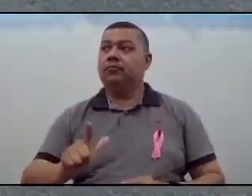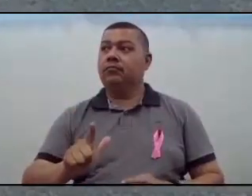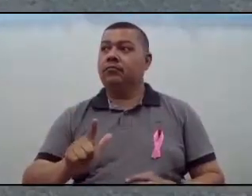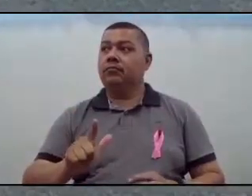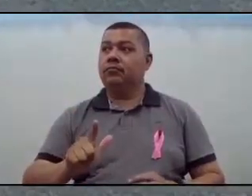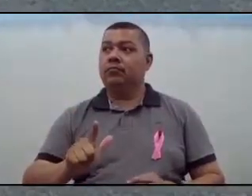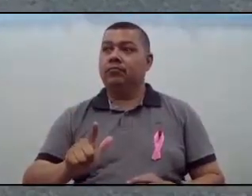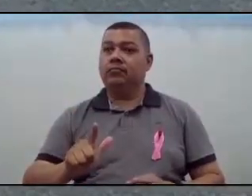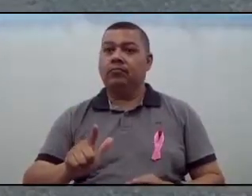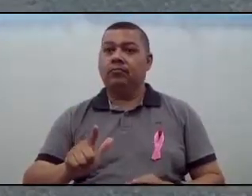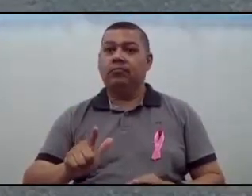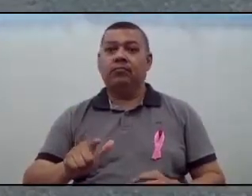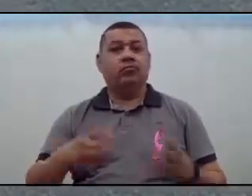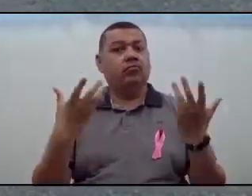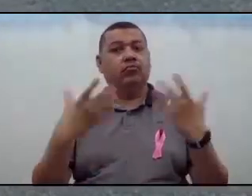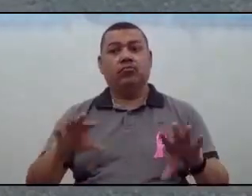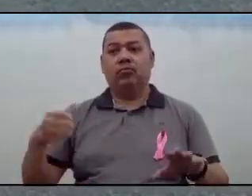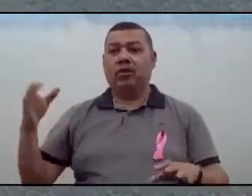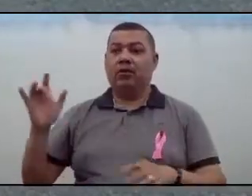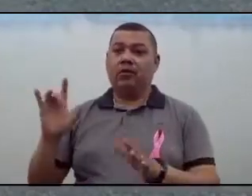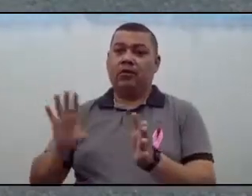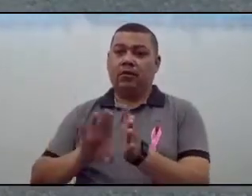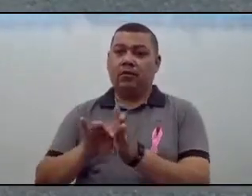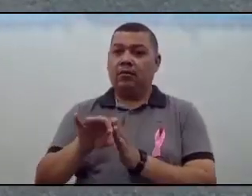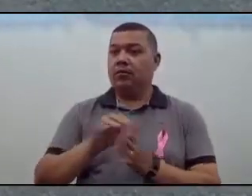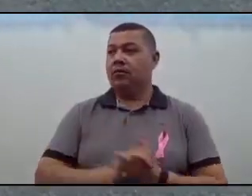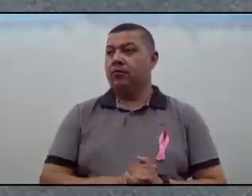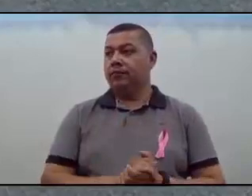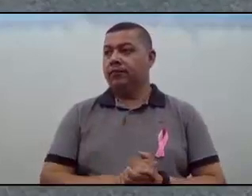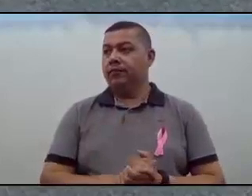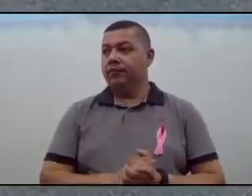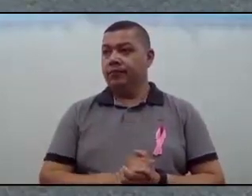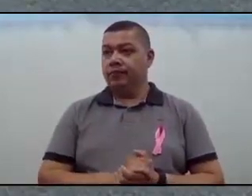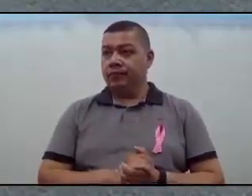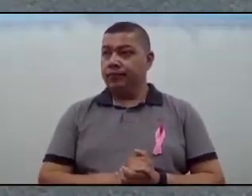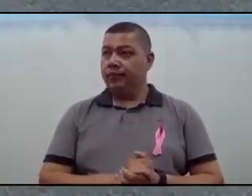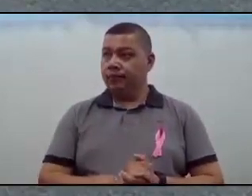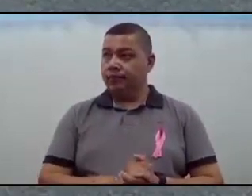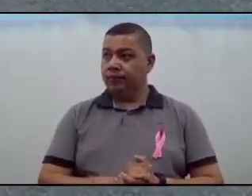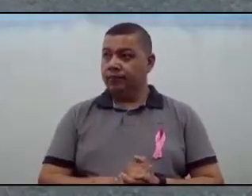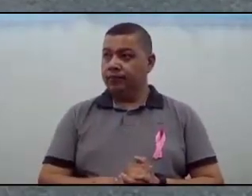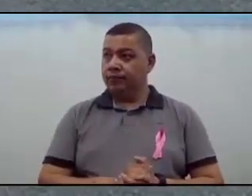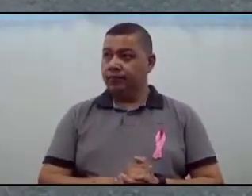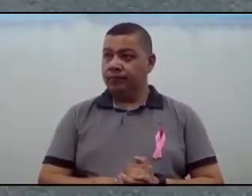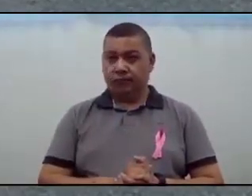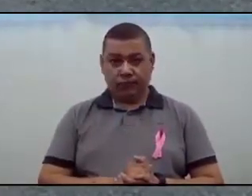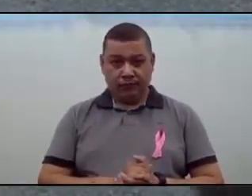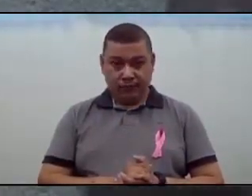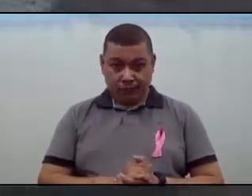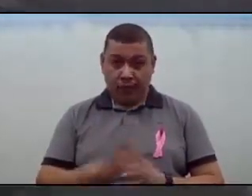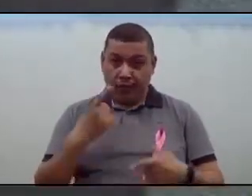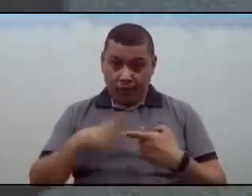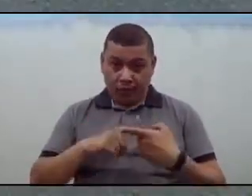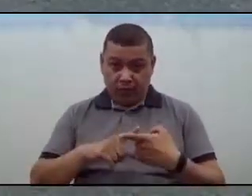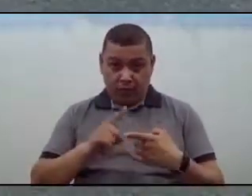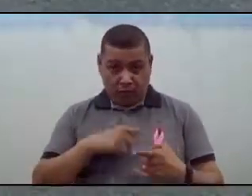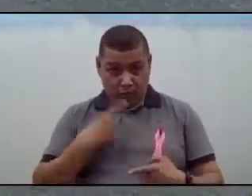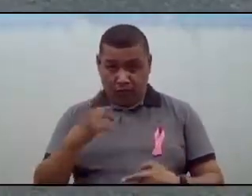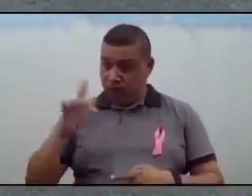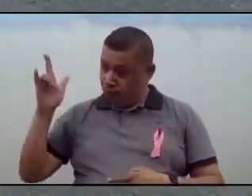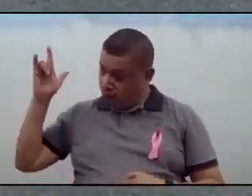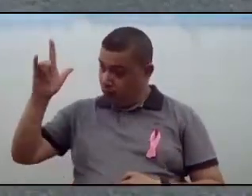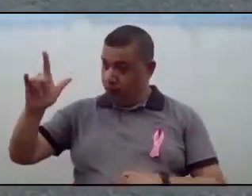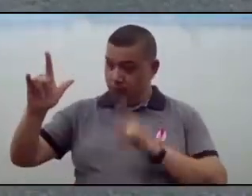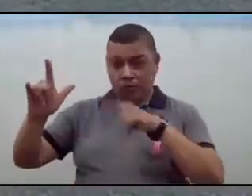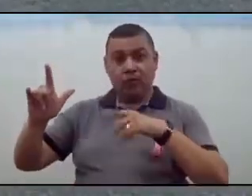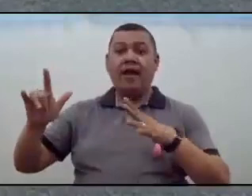quer. Nosso aeroporto ela tem condições de receber voo. Nosso aeroporto é melhor que o de Paraná, inclusive, mas por uma questão,